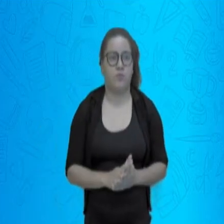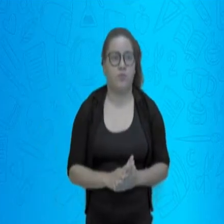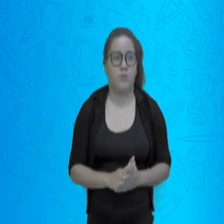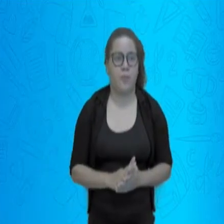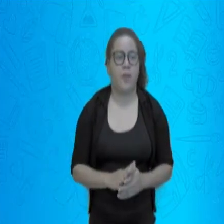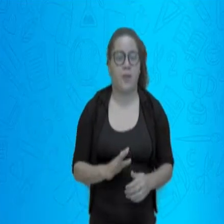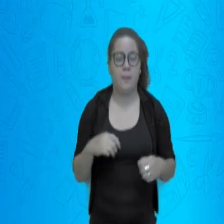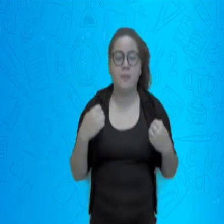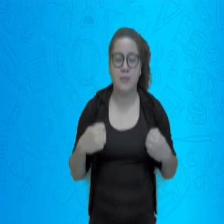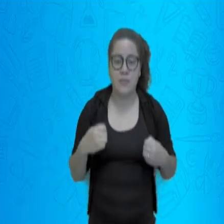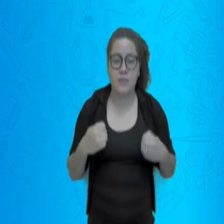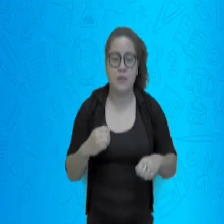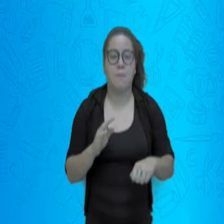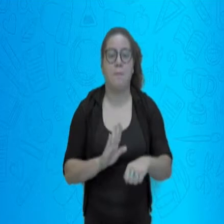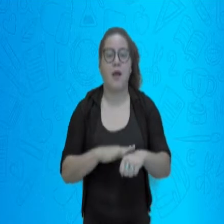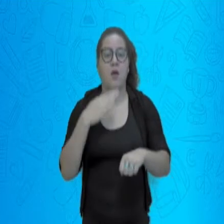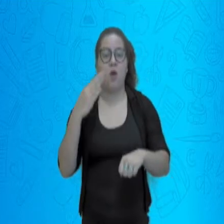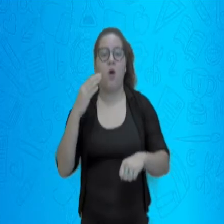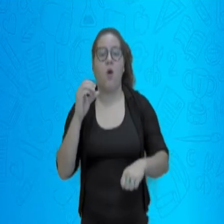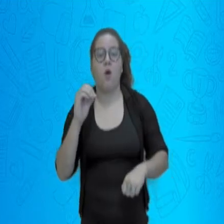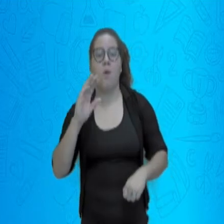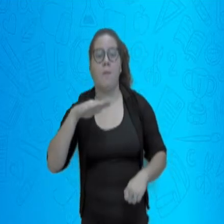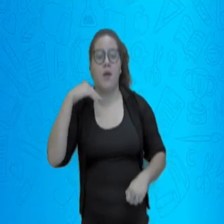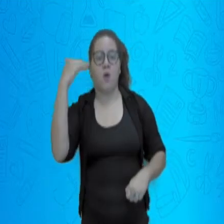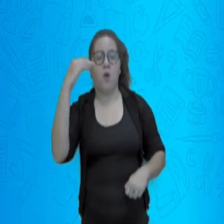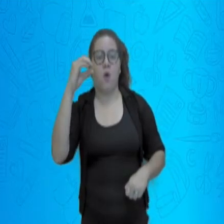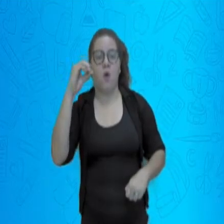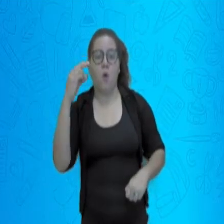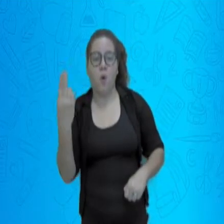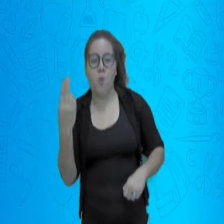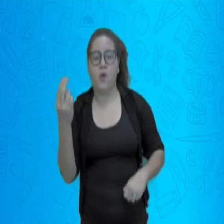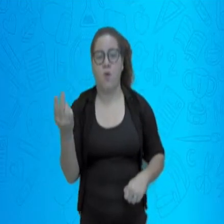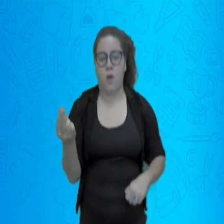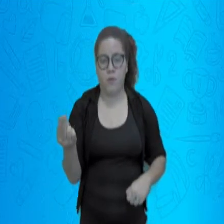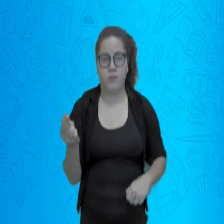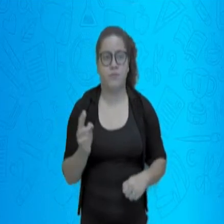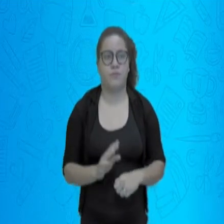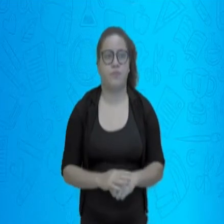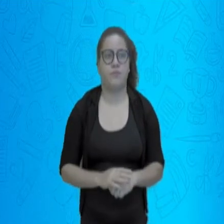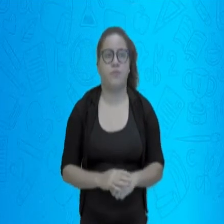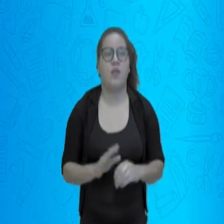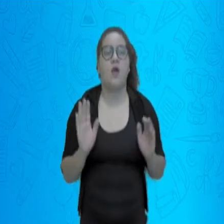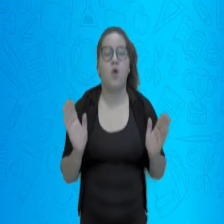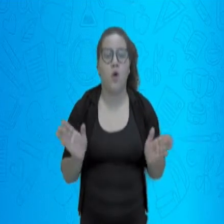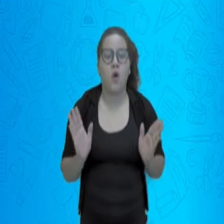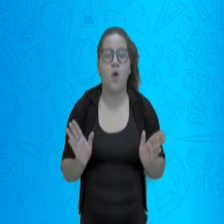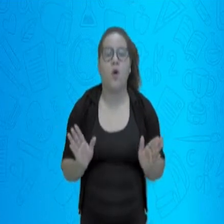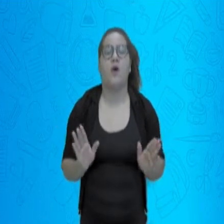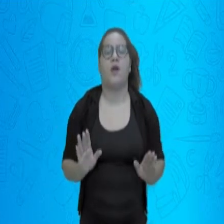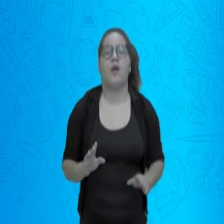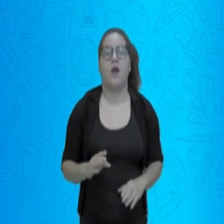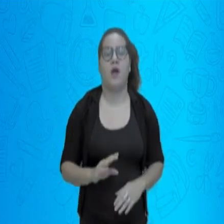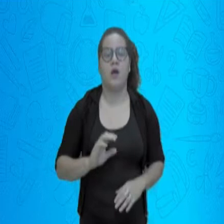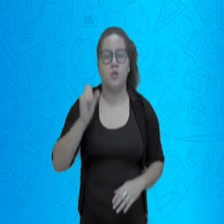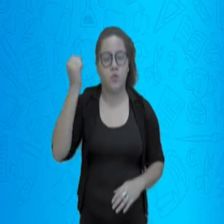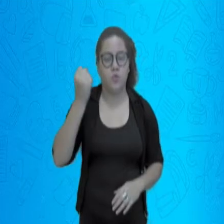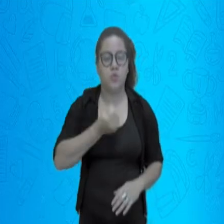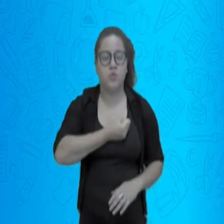ou igual, tá? Agora, nos números inteiros, nós